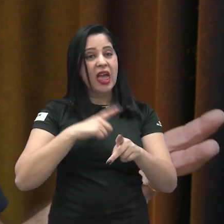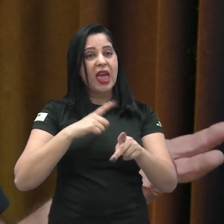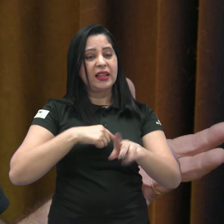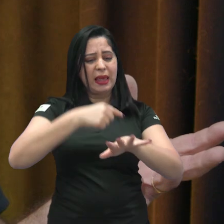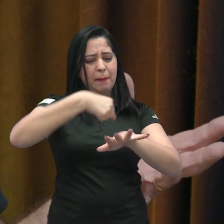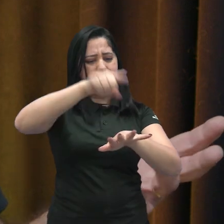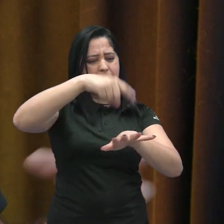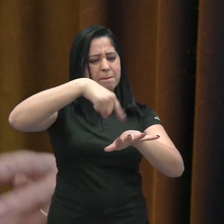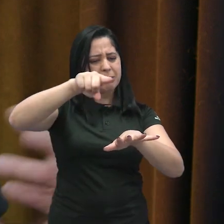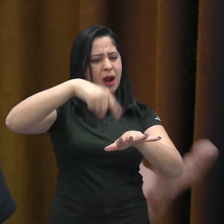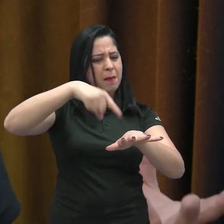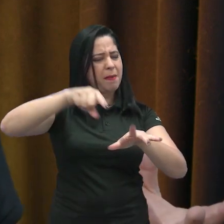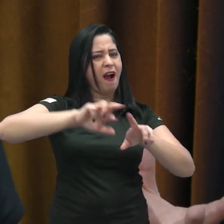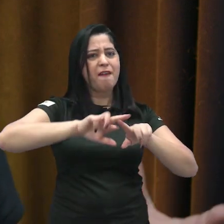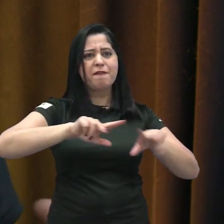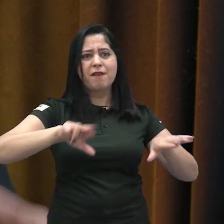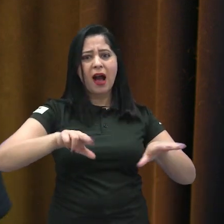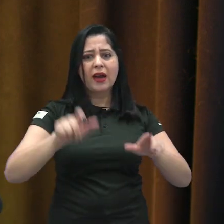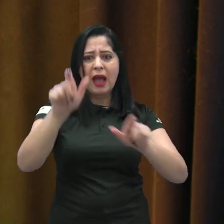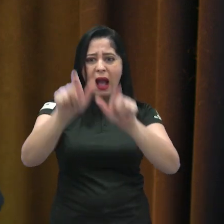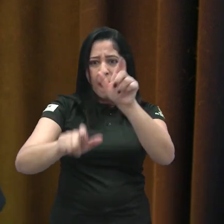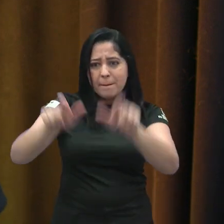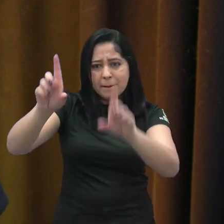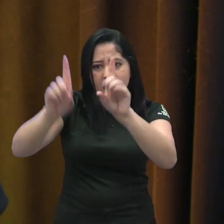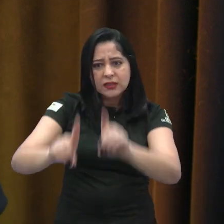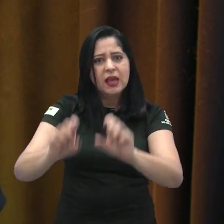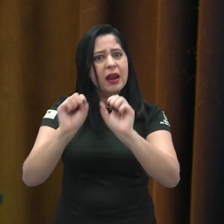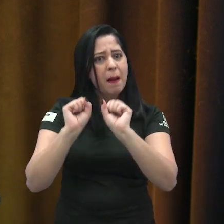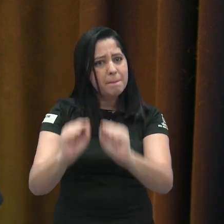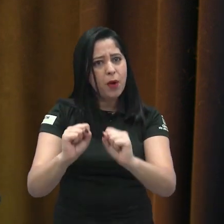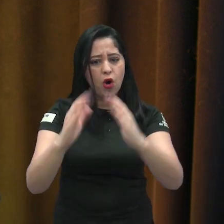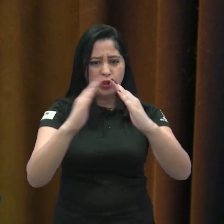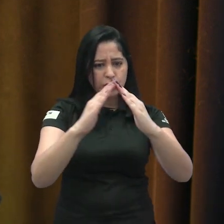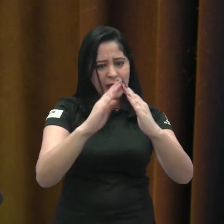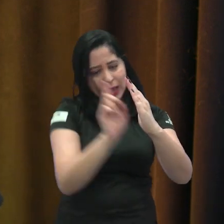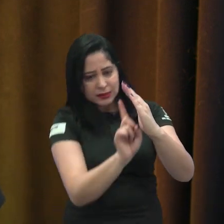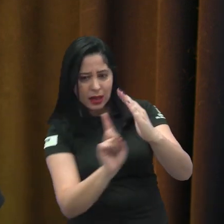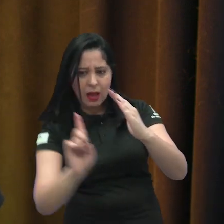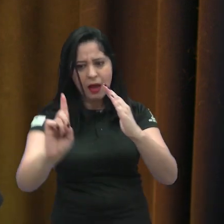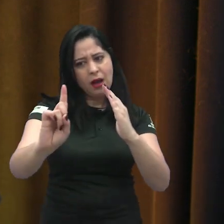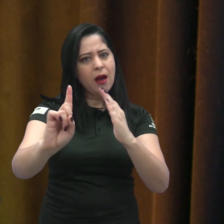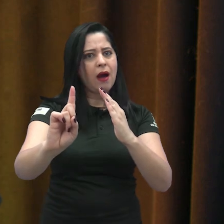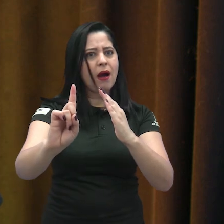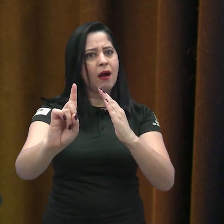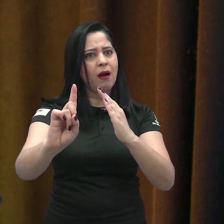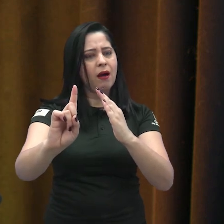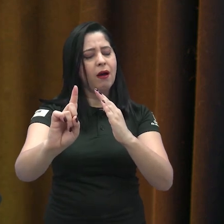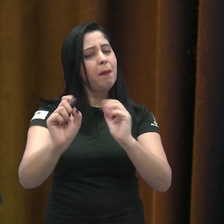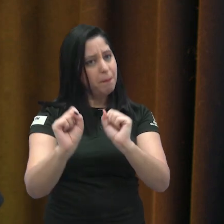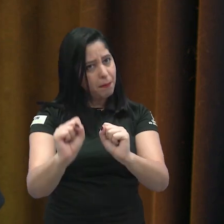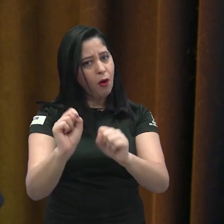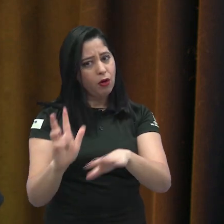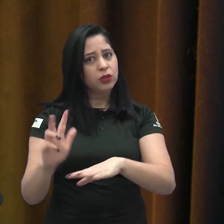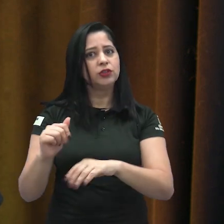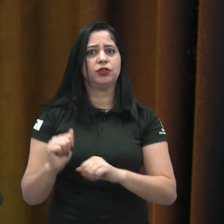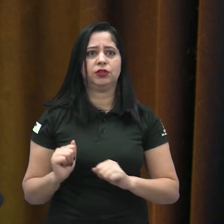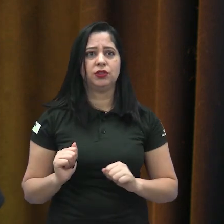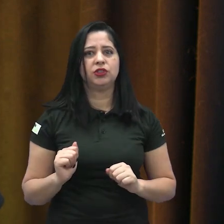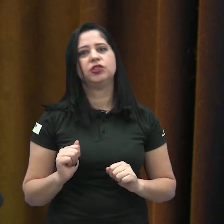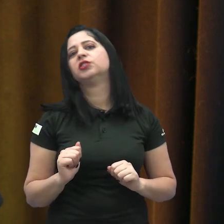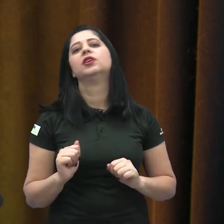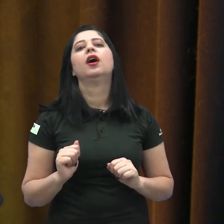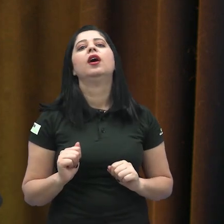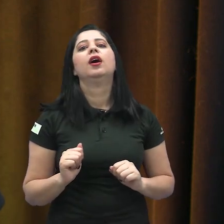enorme de atividades que elas podem fazer. Elas podem sair de casa, elas podem se sentir úteis. E eu